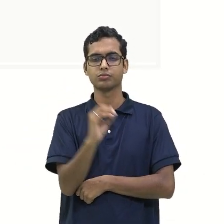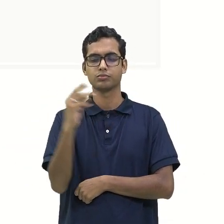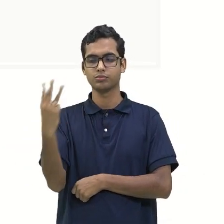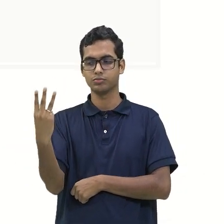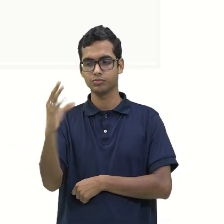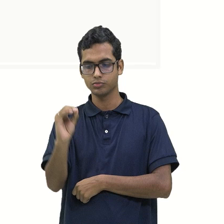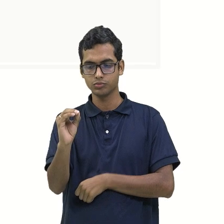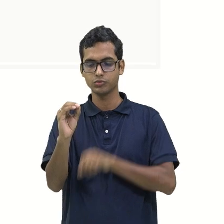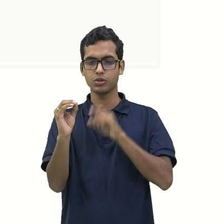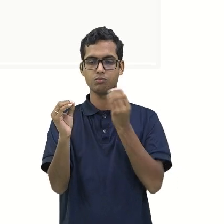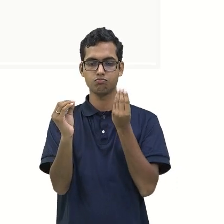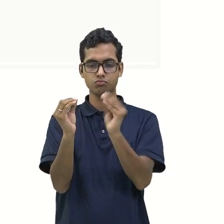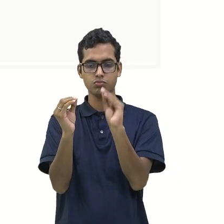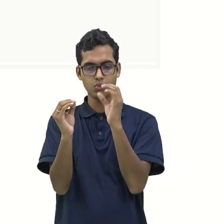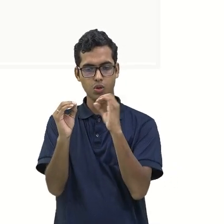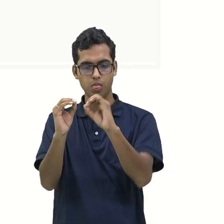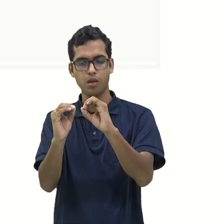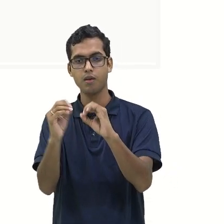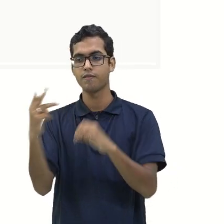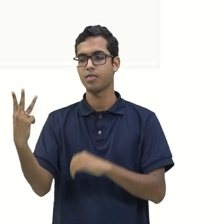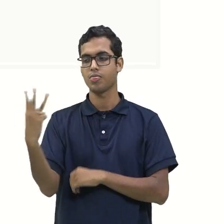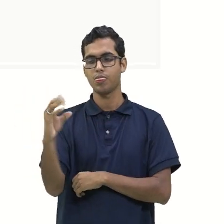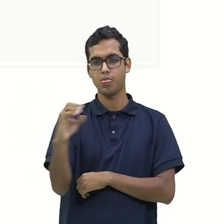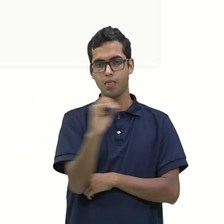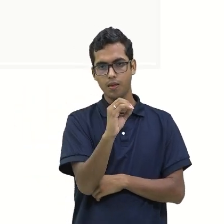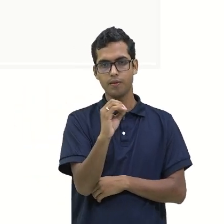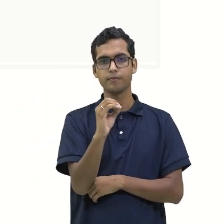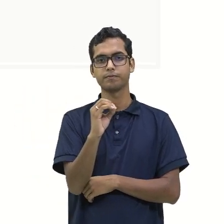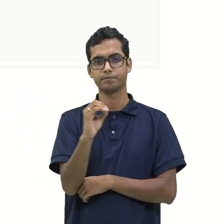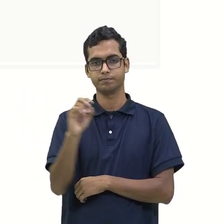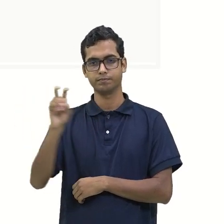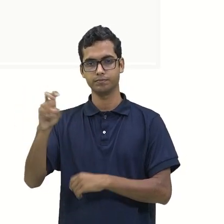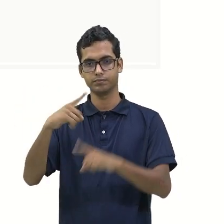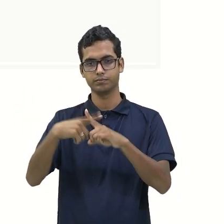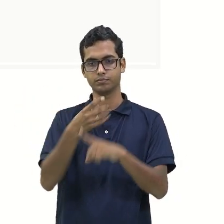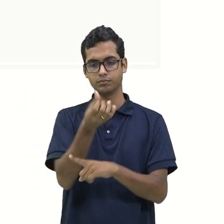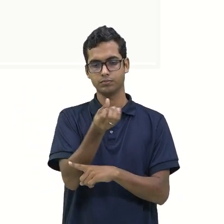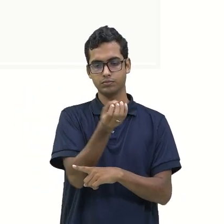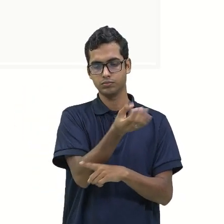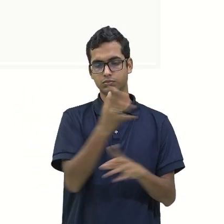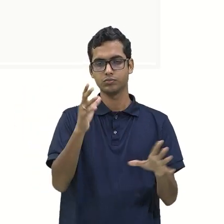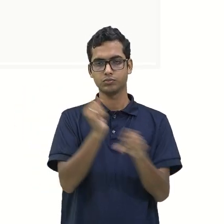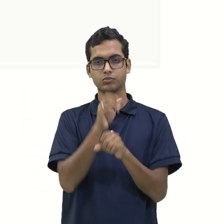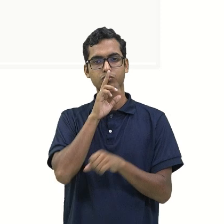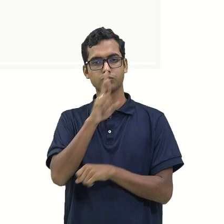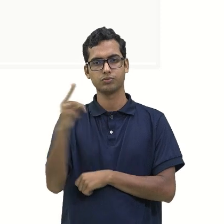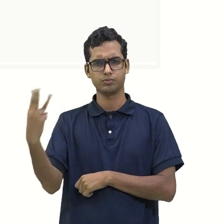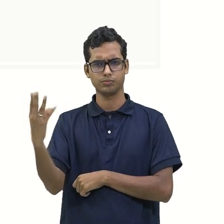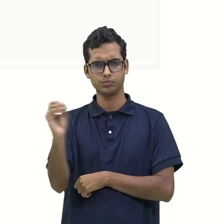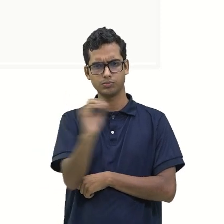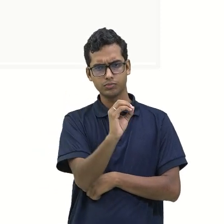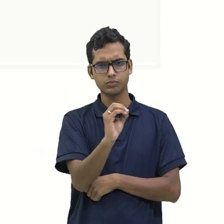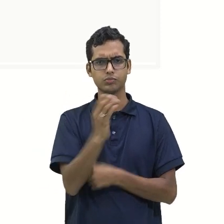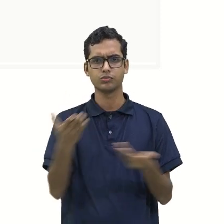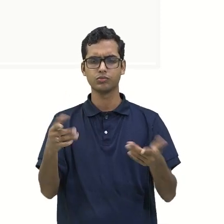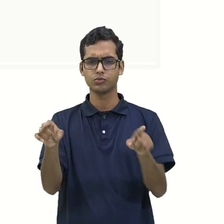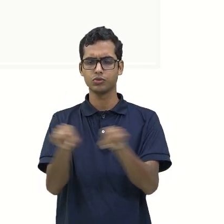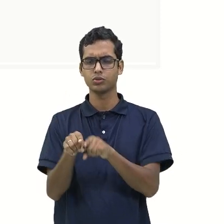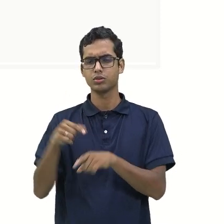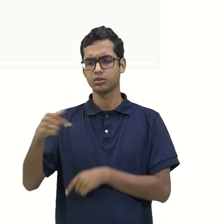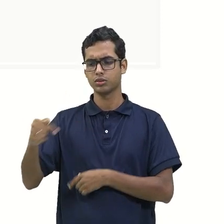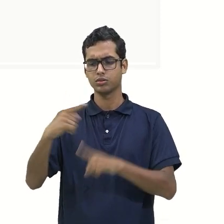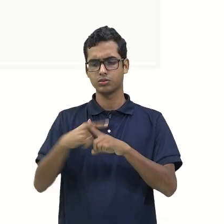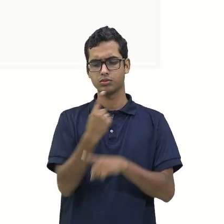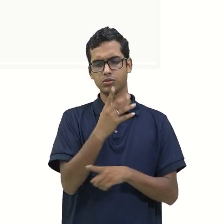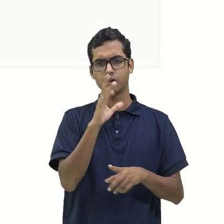um. 300. Ou seja, 5 vezes 60 é igual a 300. E 7 vezes 1 é igual a 7.